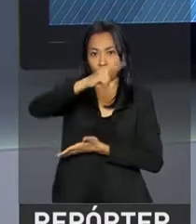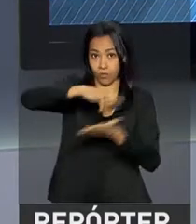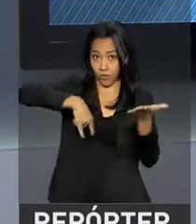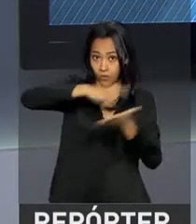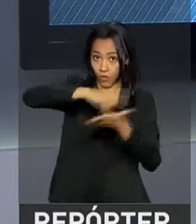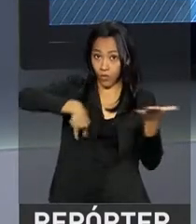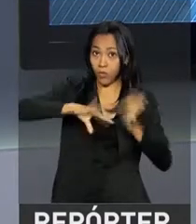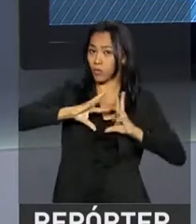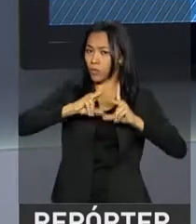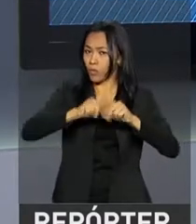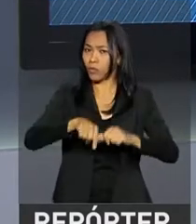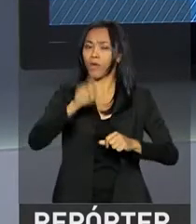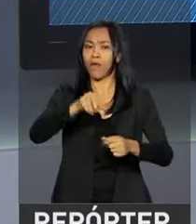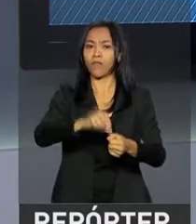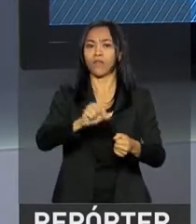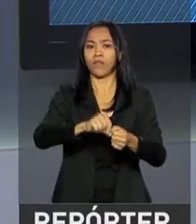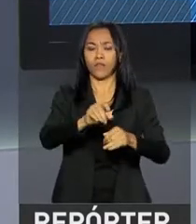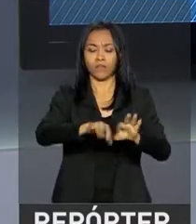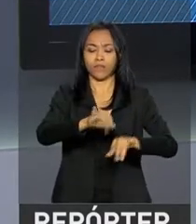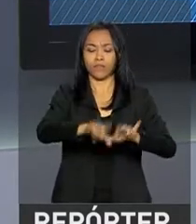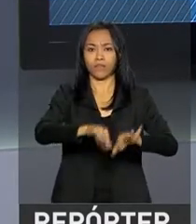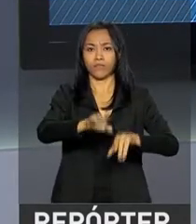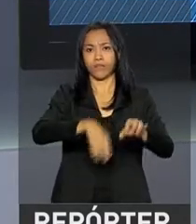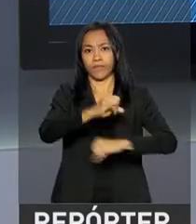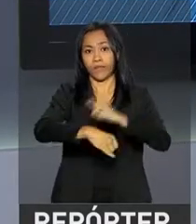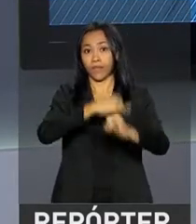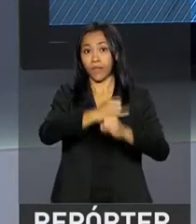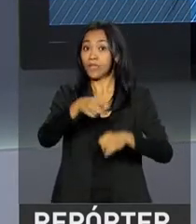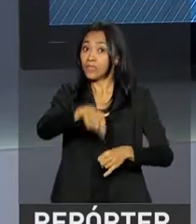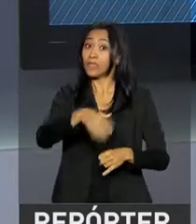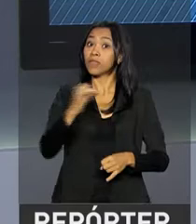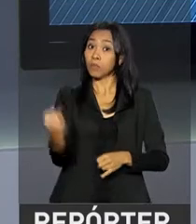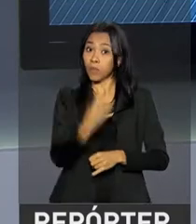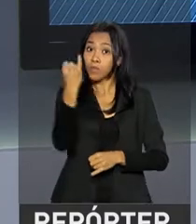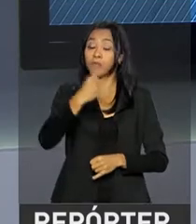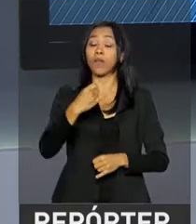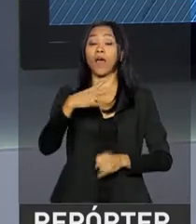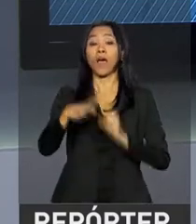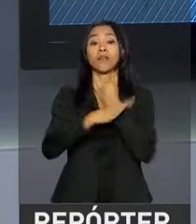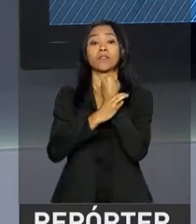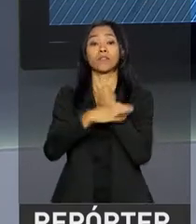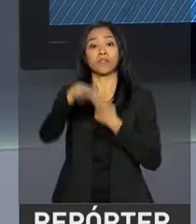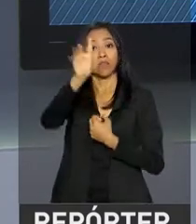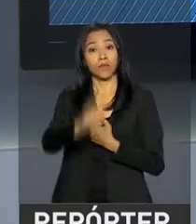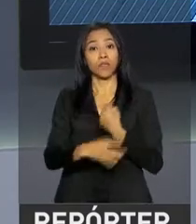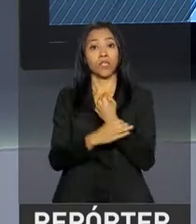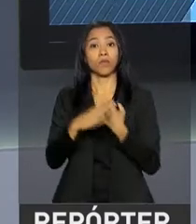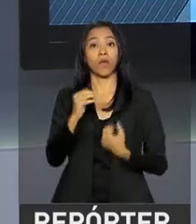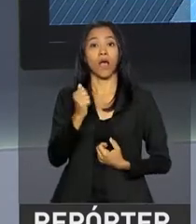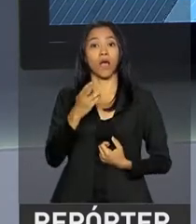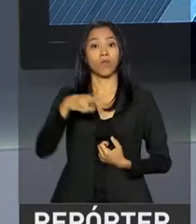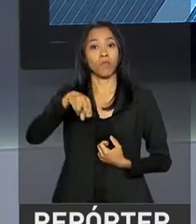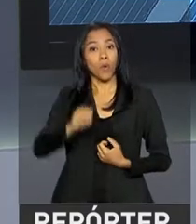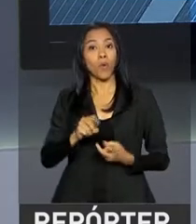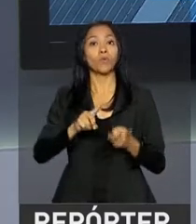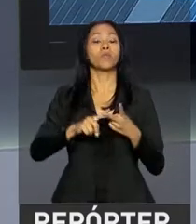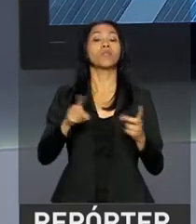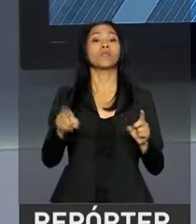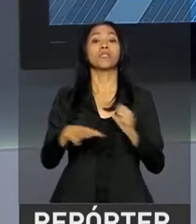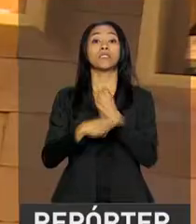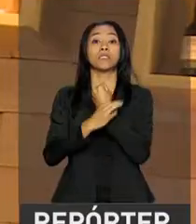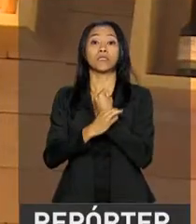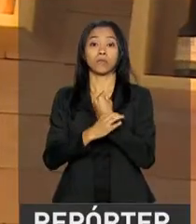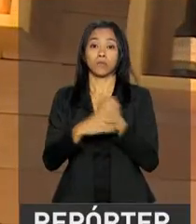internet. O envio da declaração é importante para garantir direitos ao trabalhador, como o abono salarial e o seguro-desemprego.